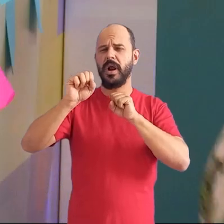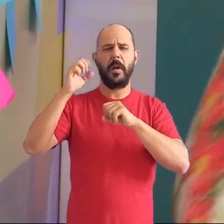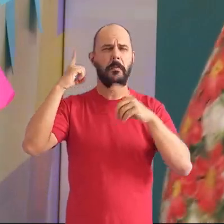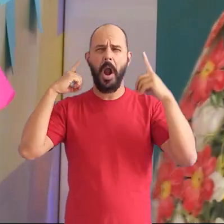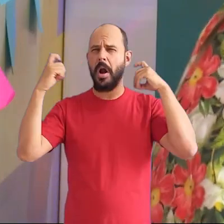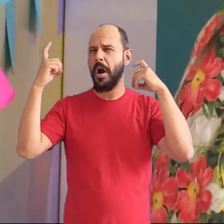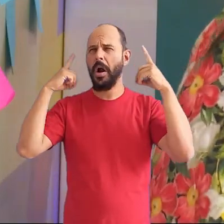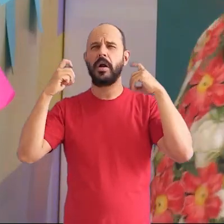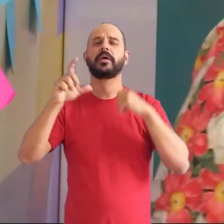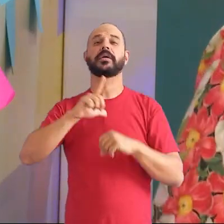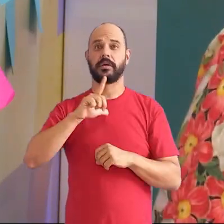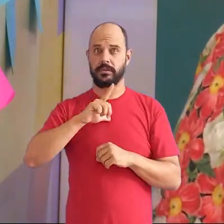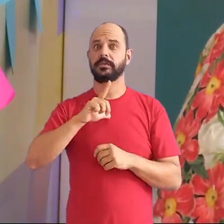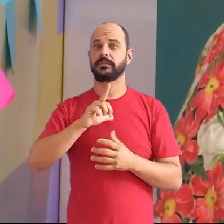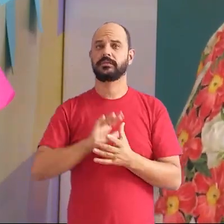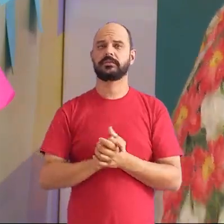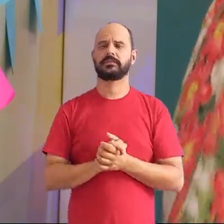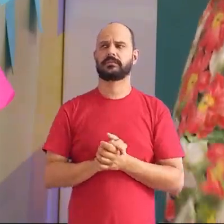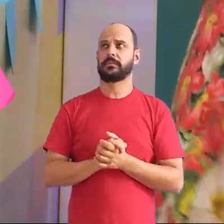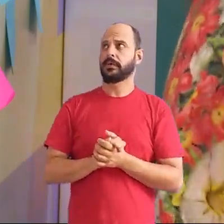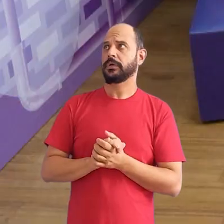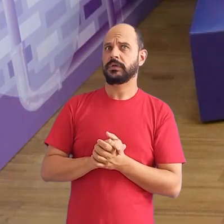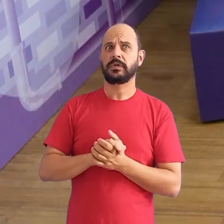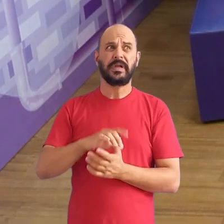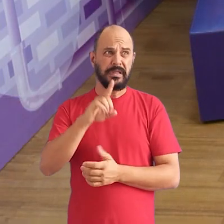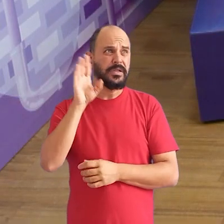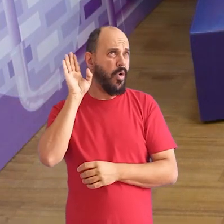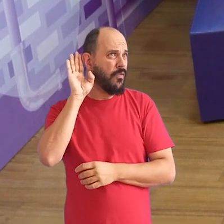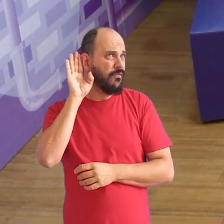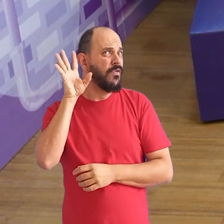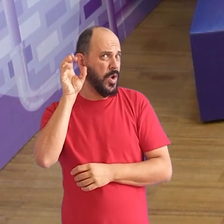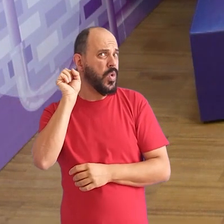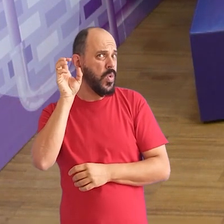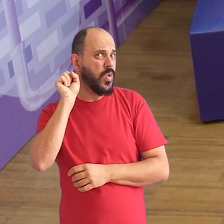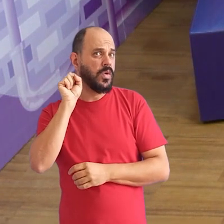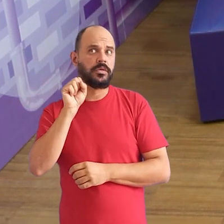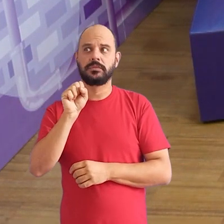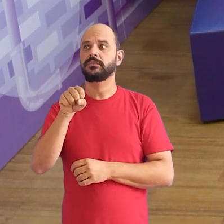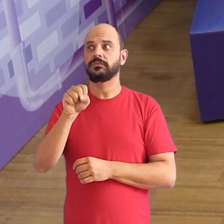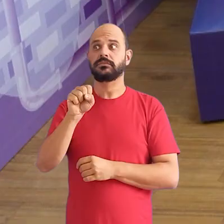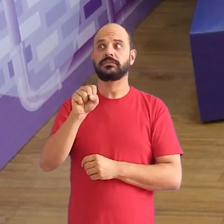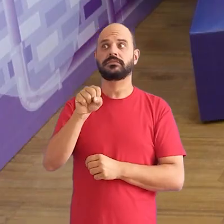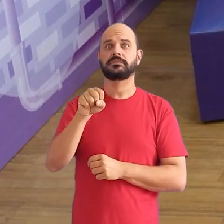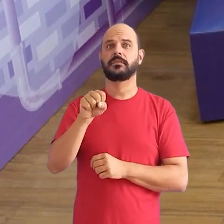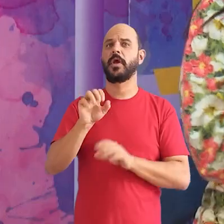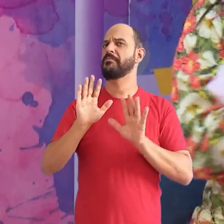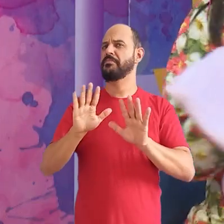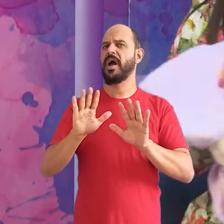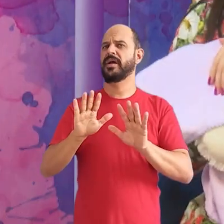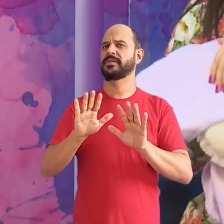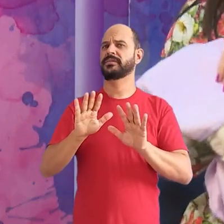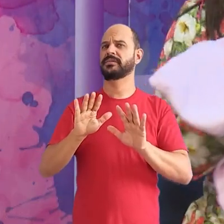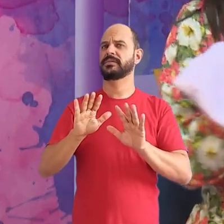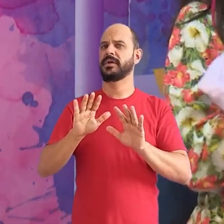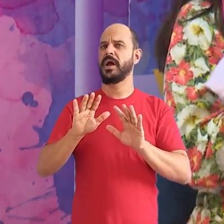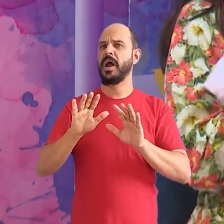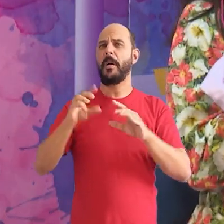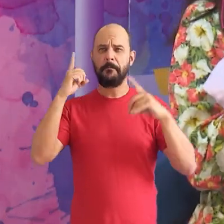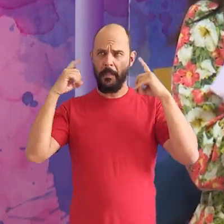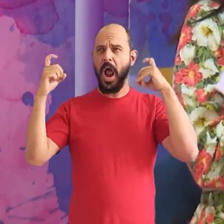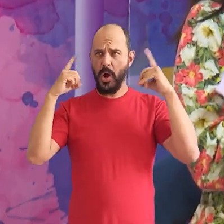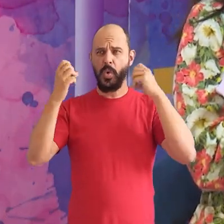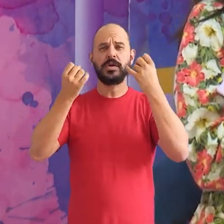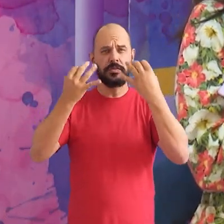barulho. Tá bom, Gláucia. Você ouviu isso? Ouvi sim, Isa. Mas não existe